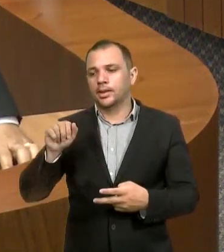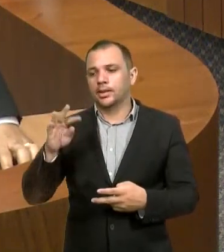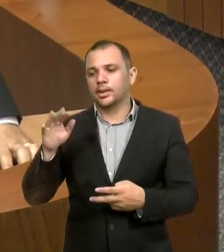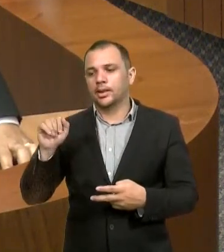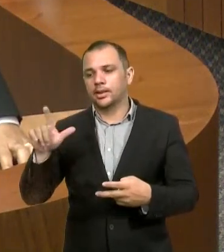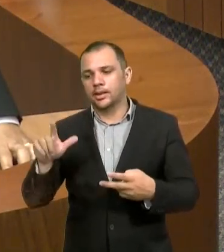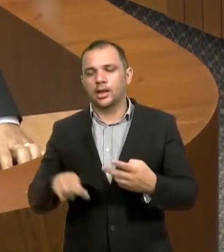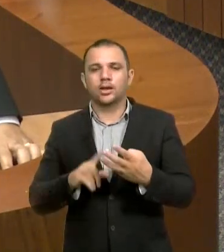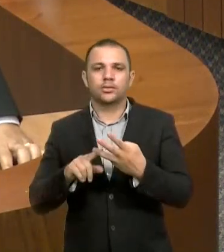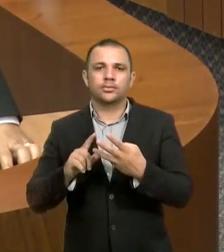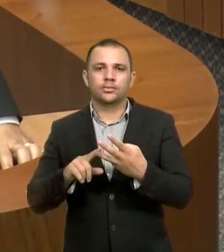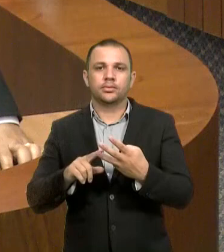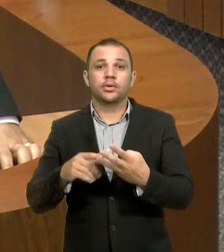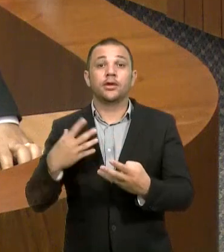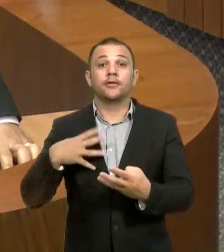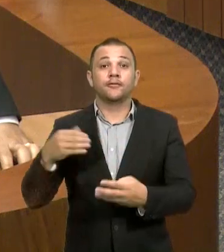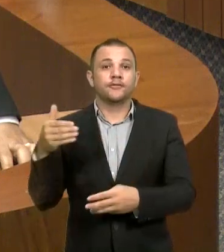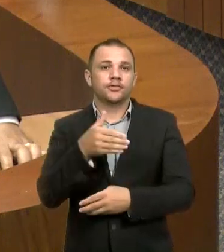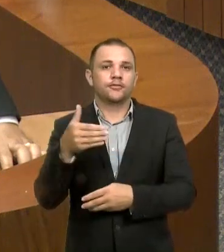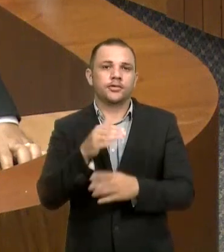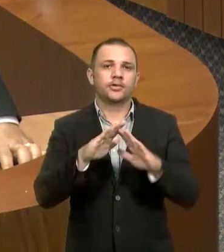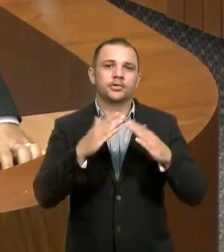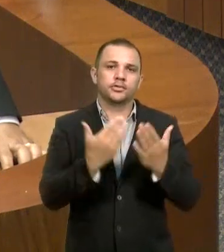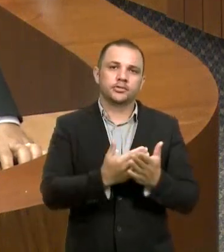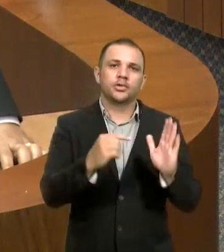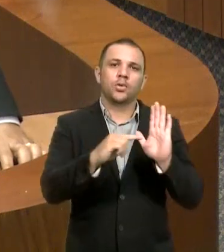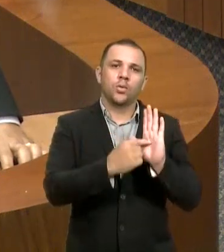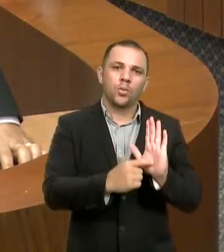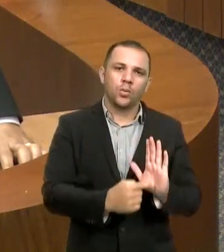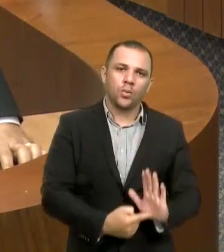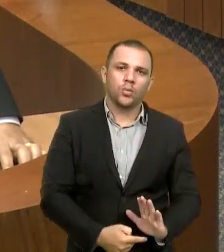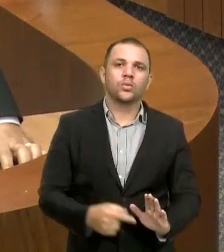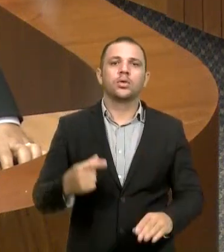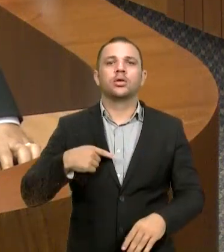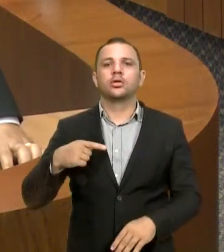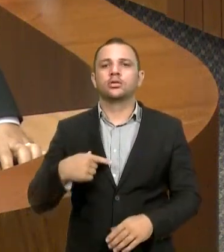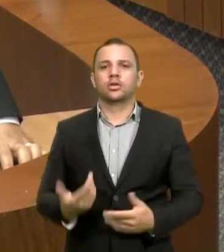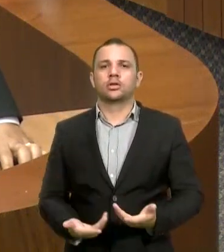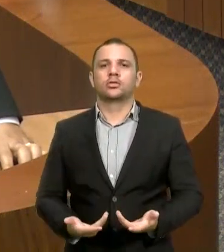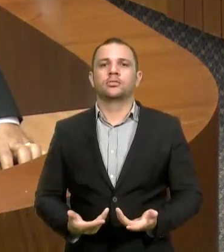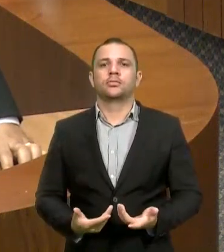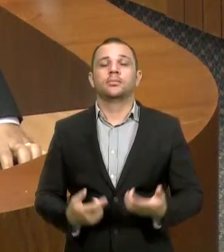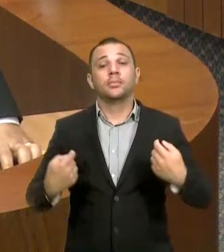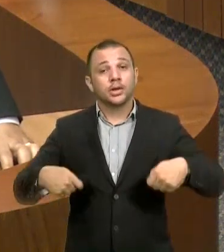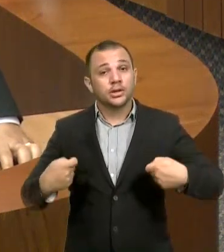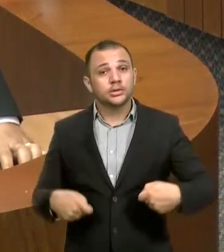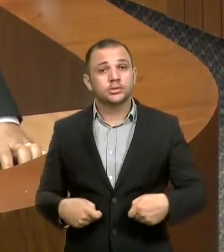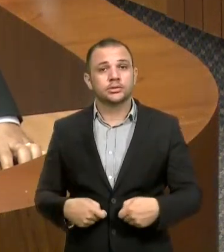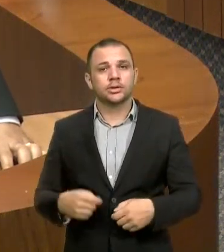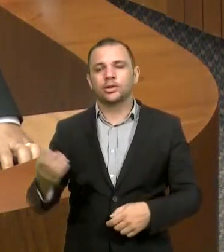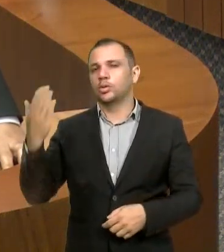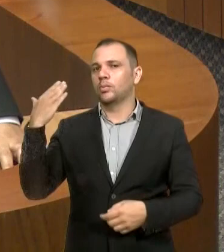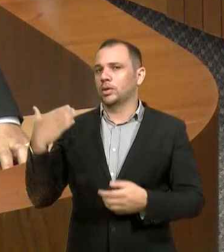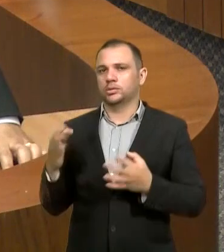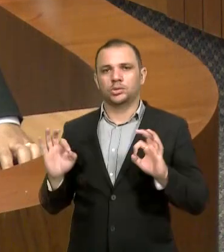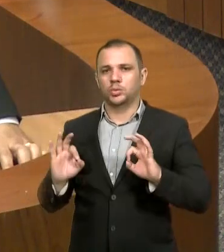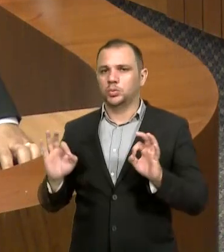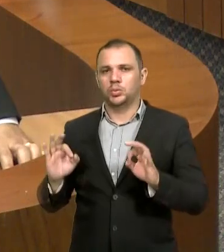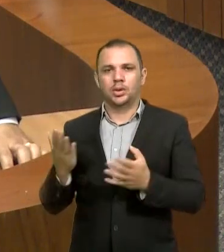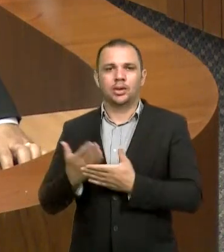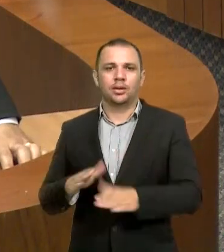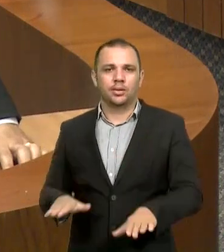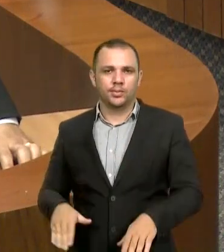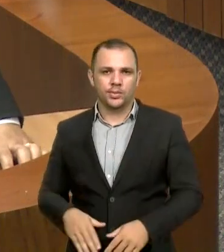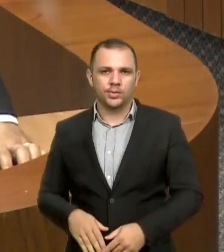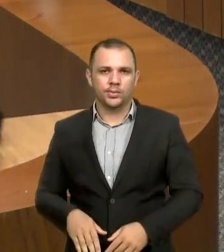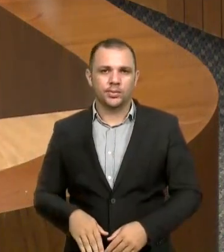Apenas em março, primeiro mês de pagamento, foram mais de 21 milhões de famílias, mais de 21 milhões de